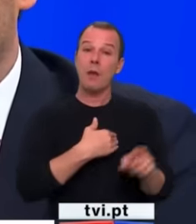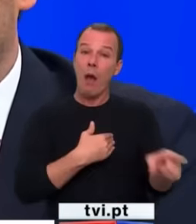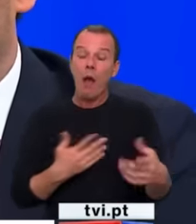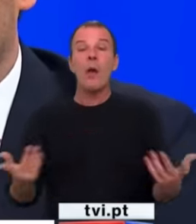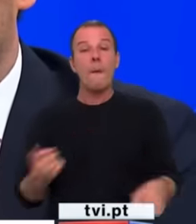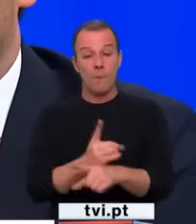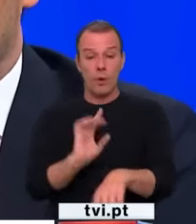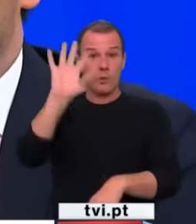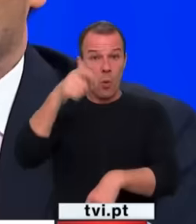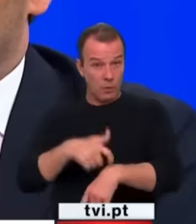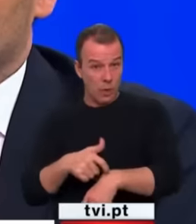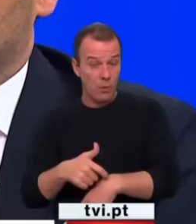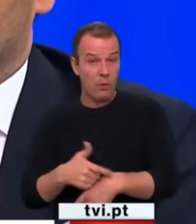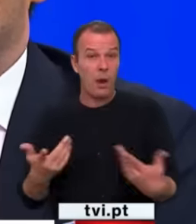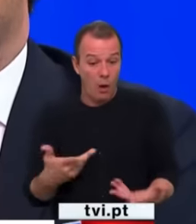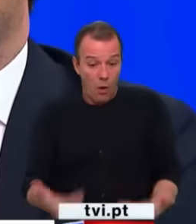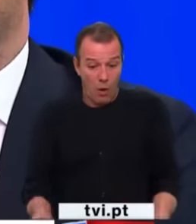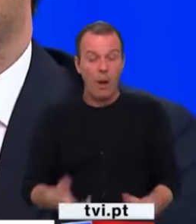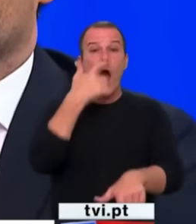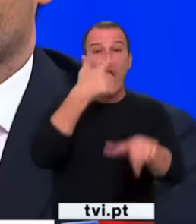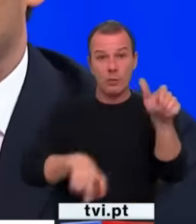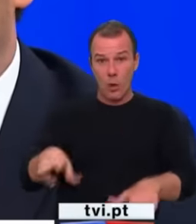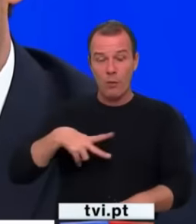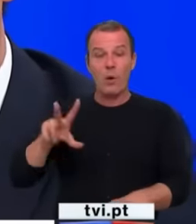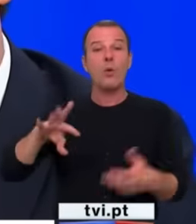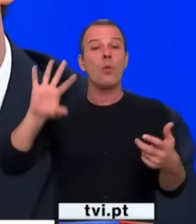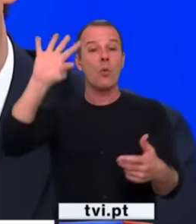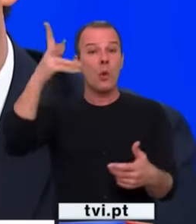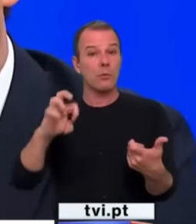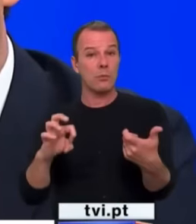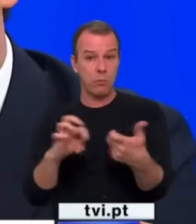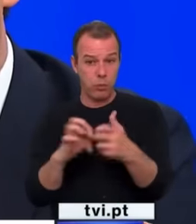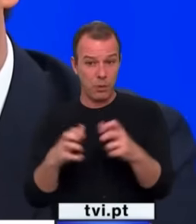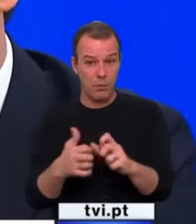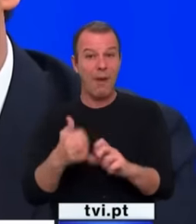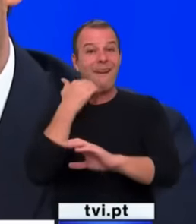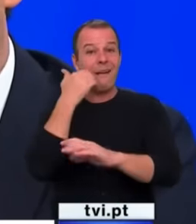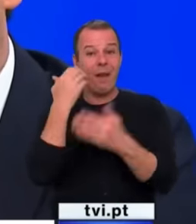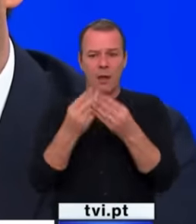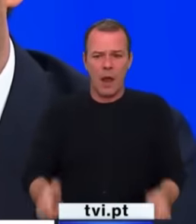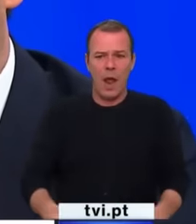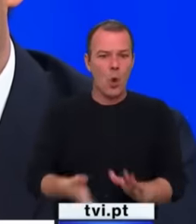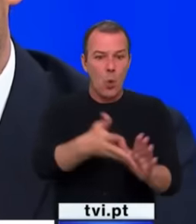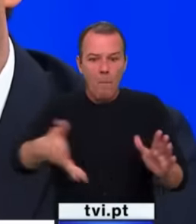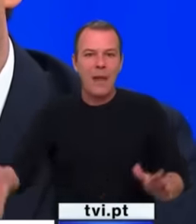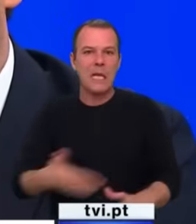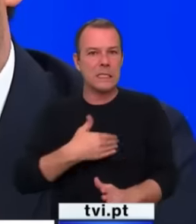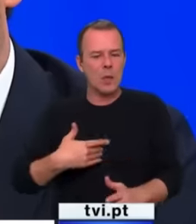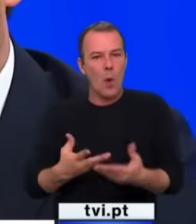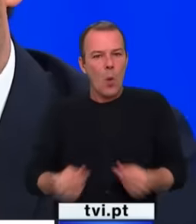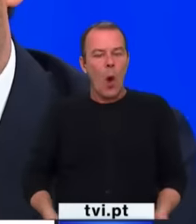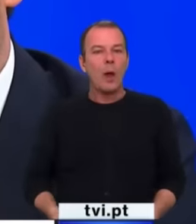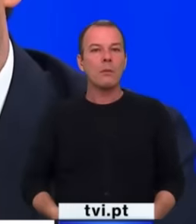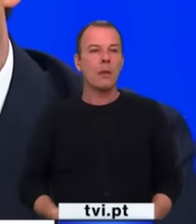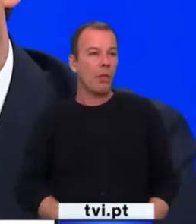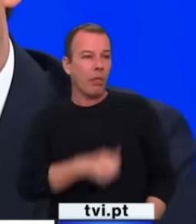na hora da verdade, sempre o nosso povo, conversa, os portugueses, Pedro, quando querem resolver, quando precisam de resolver um problema grave, raro, complexo de saúde, é ao Serviço